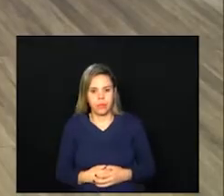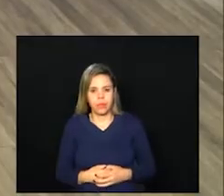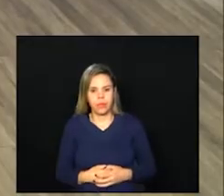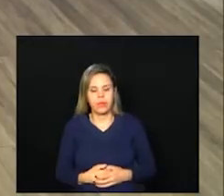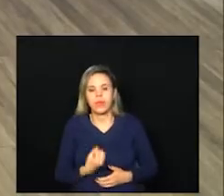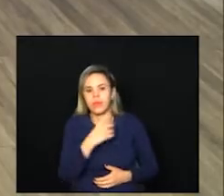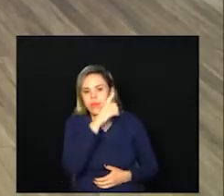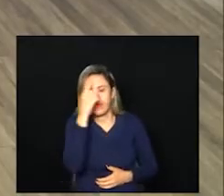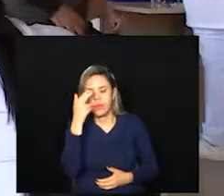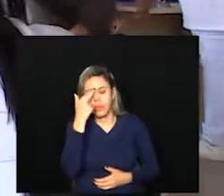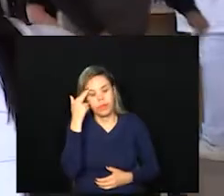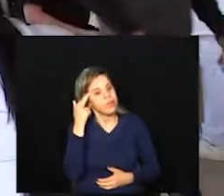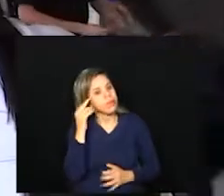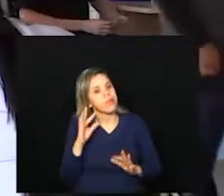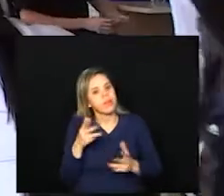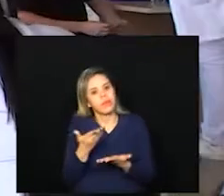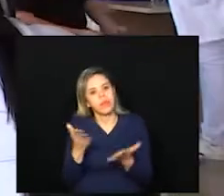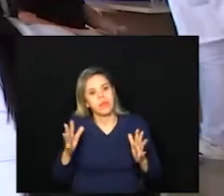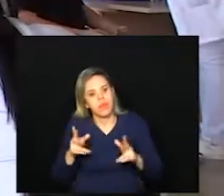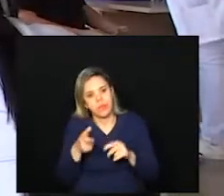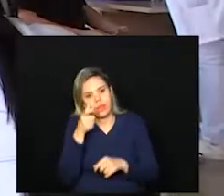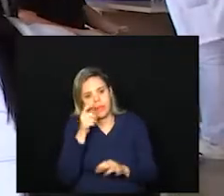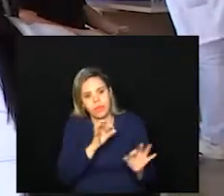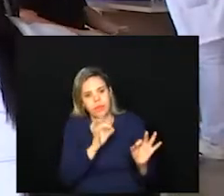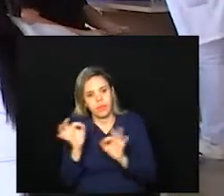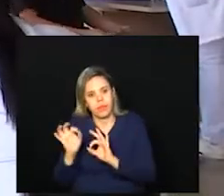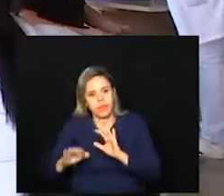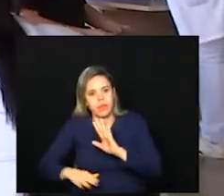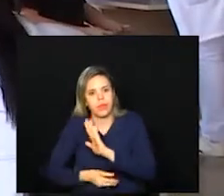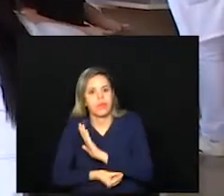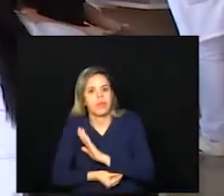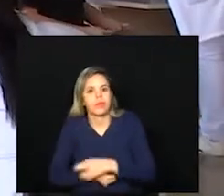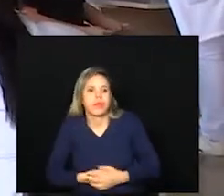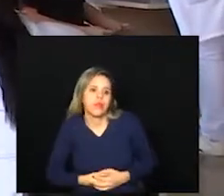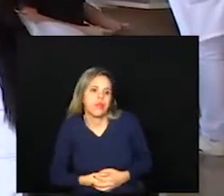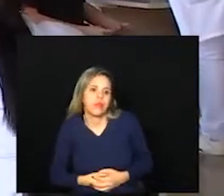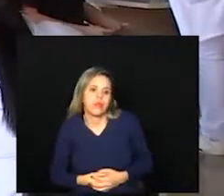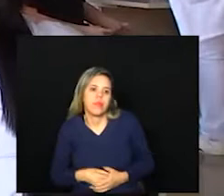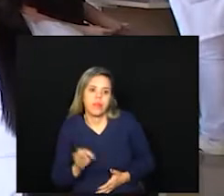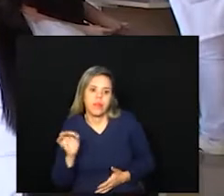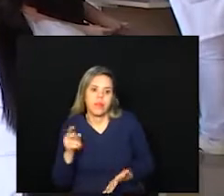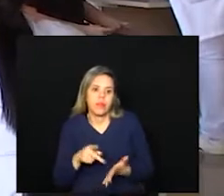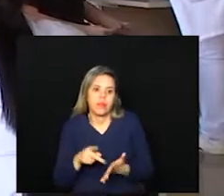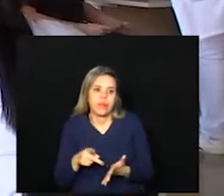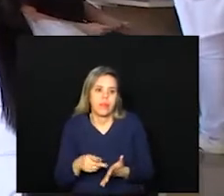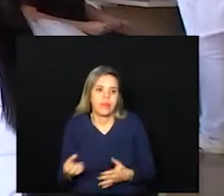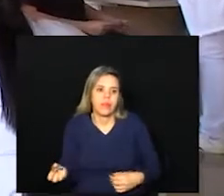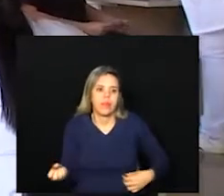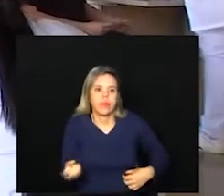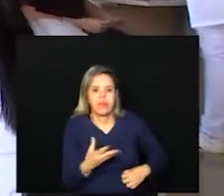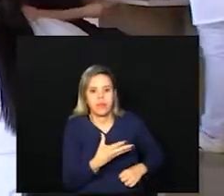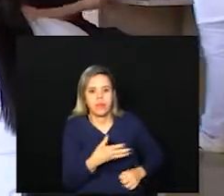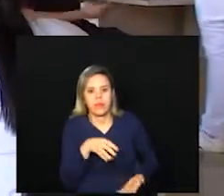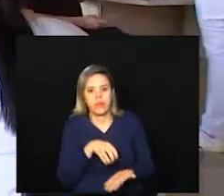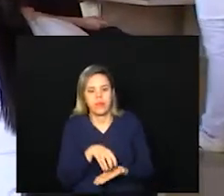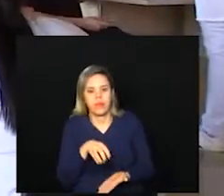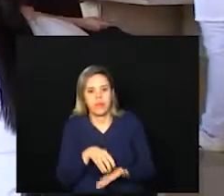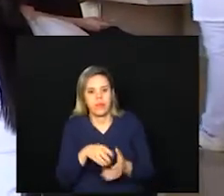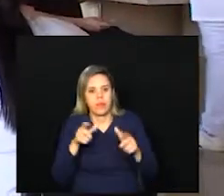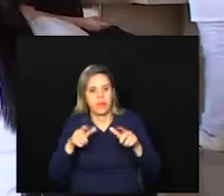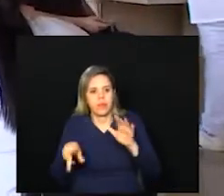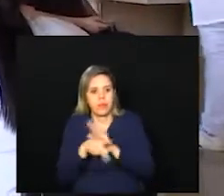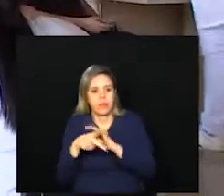Bom dia, Gabriel. Bom dia para você e para todos que nos acompanham aqui no Câmara Total. É isso mesmo, um novo centro de